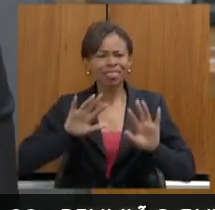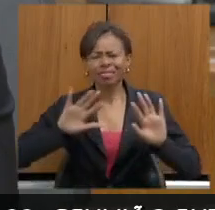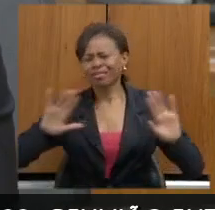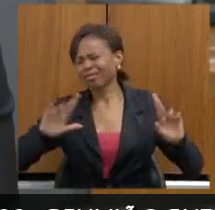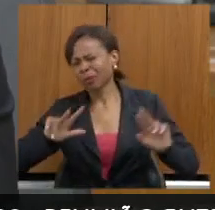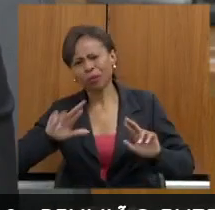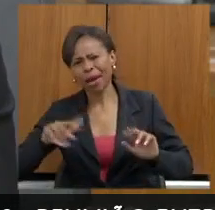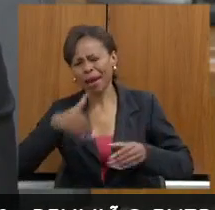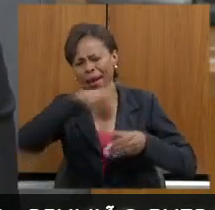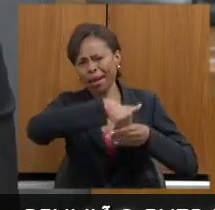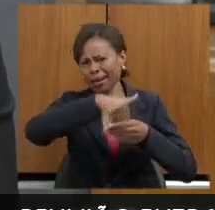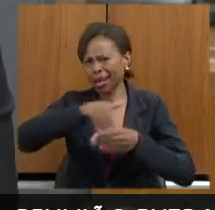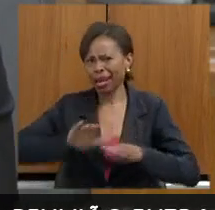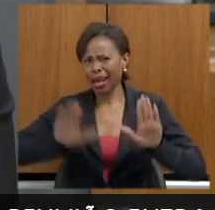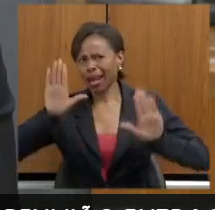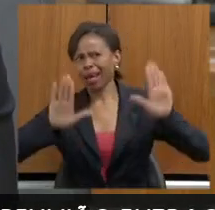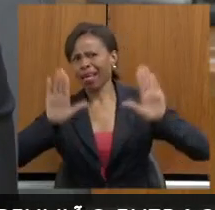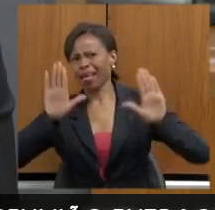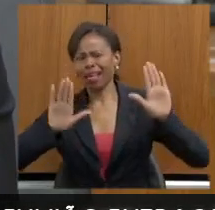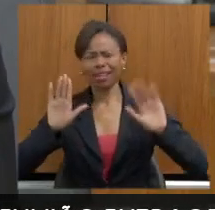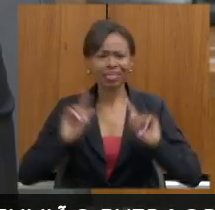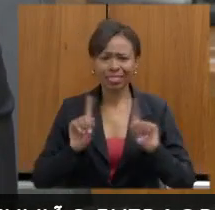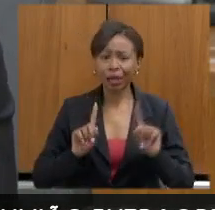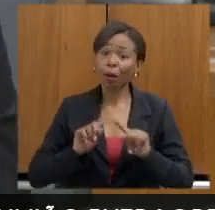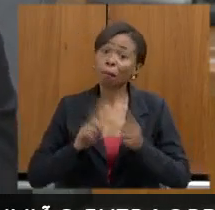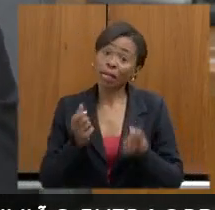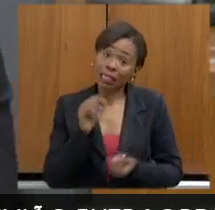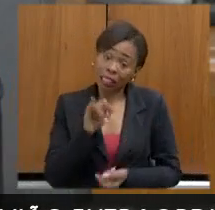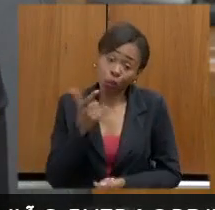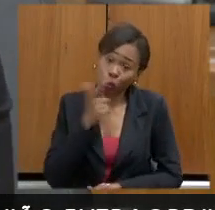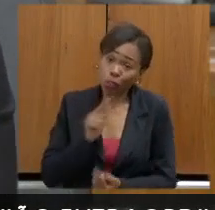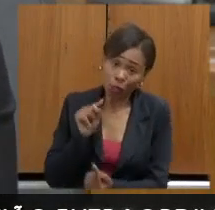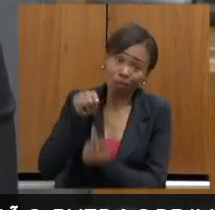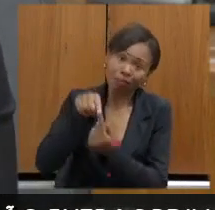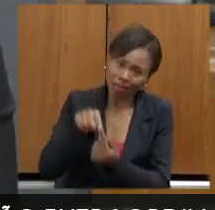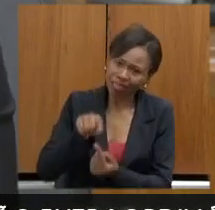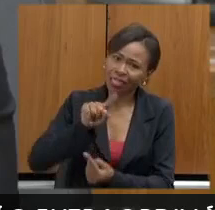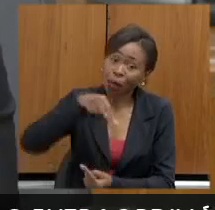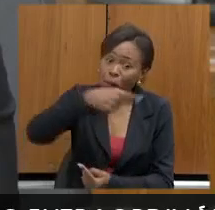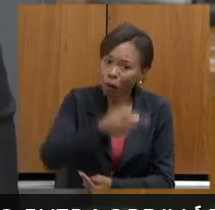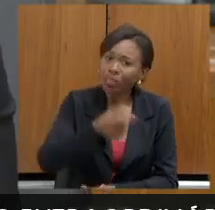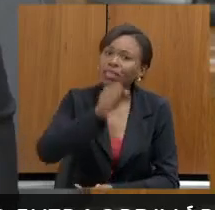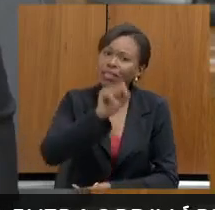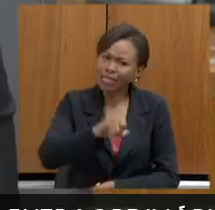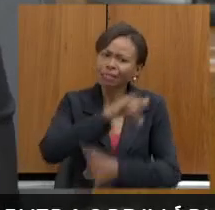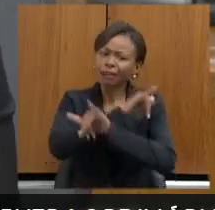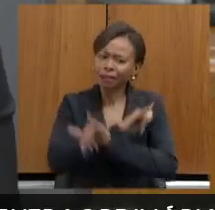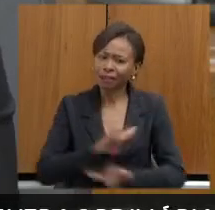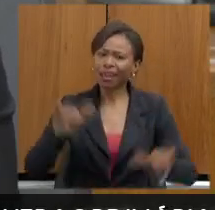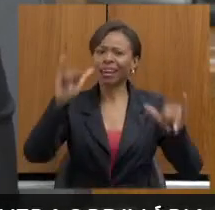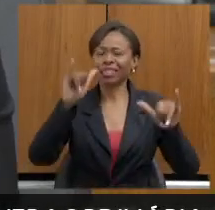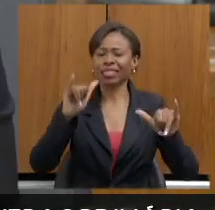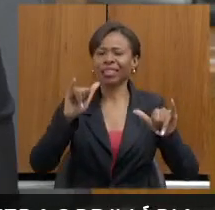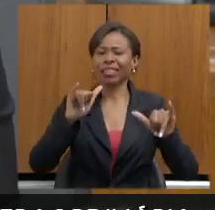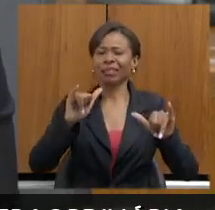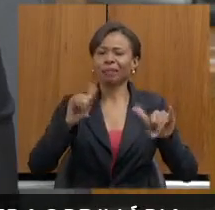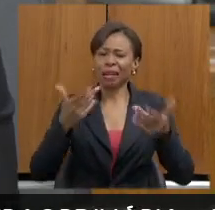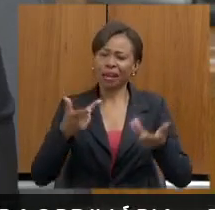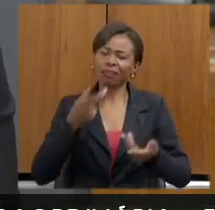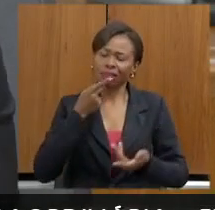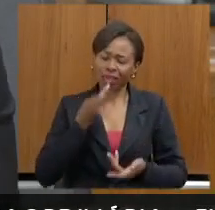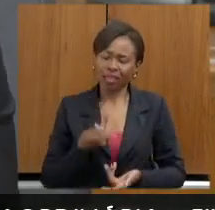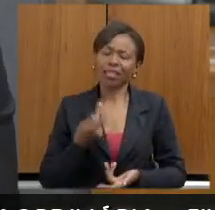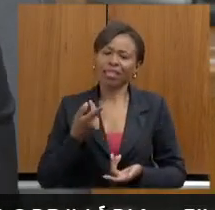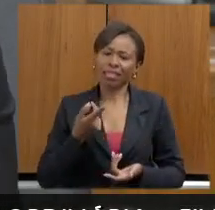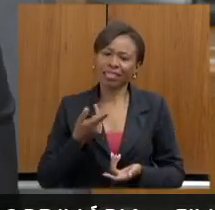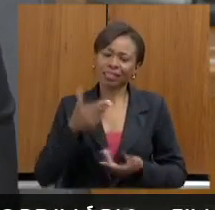eleitoreiro mais claro que uma vez a gente atingir essa meta a gente vai se utilizar de uma forma a enaltecer mas o nosso nome perante a tropa